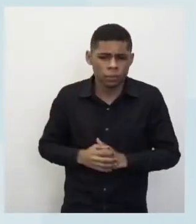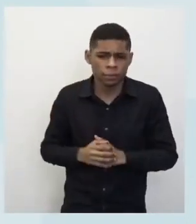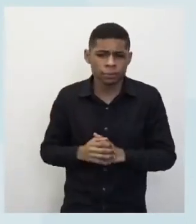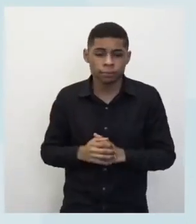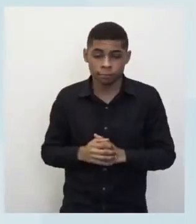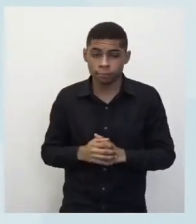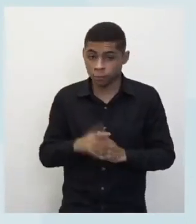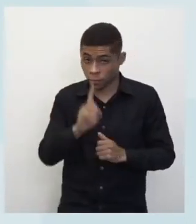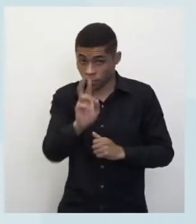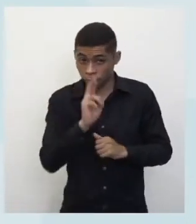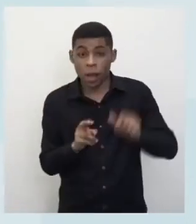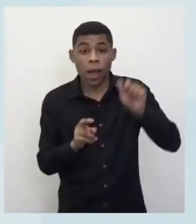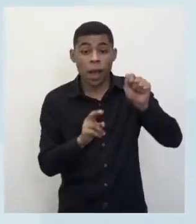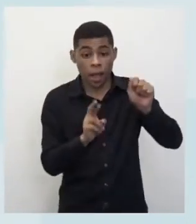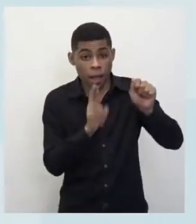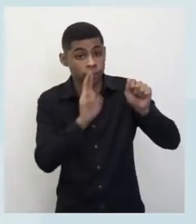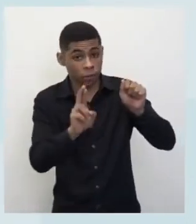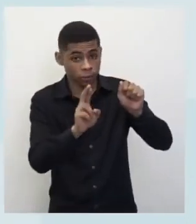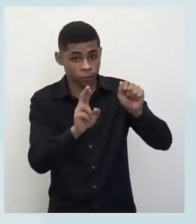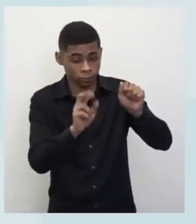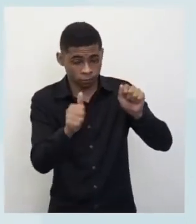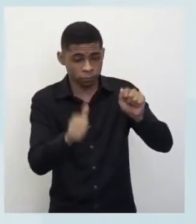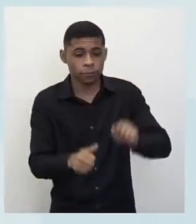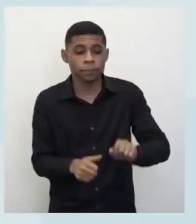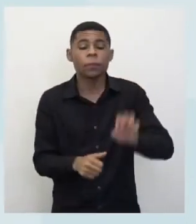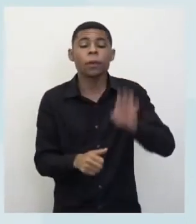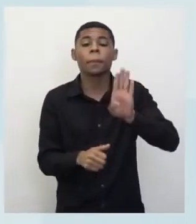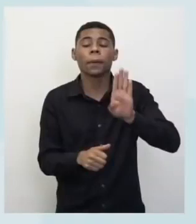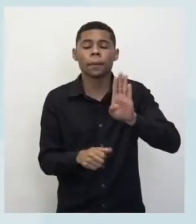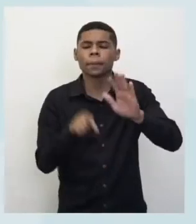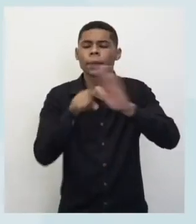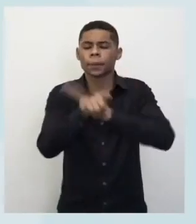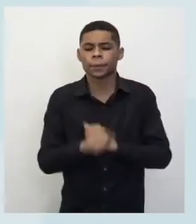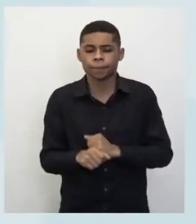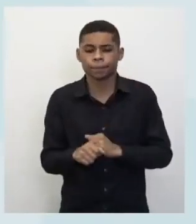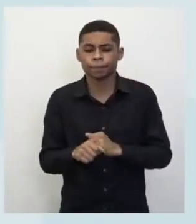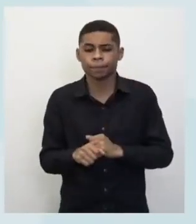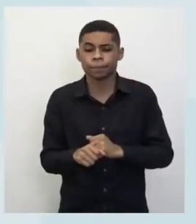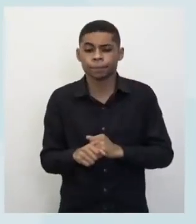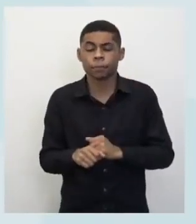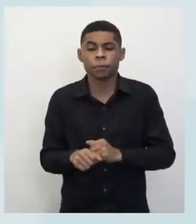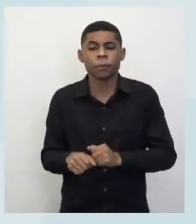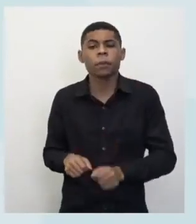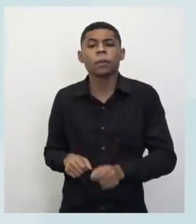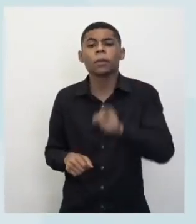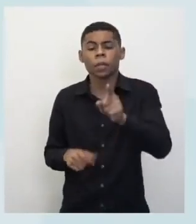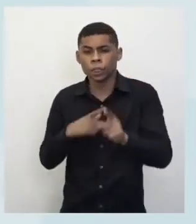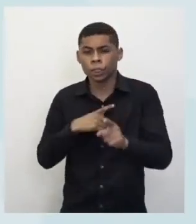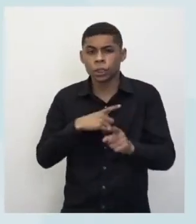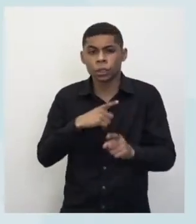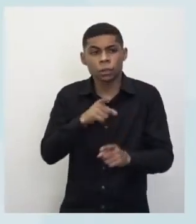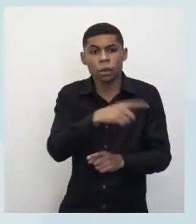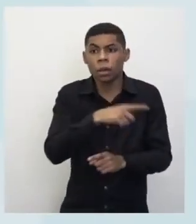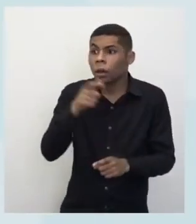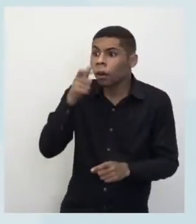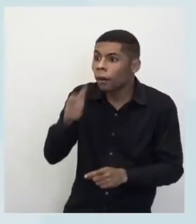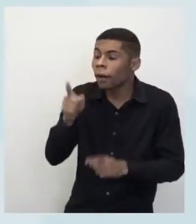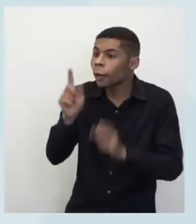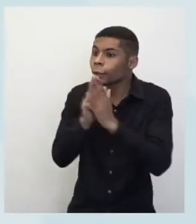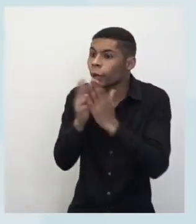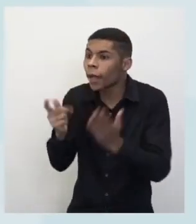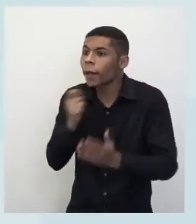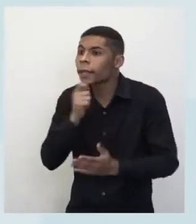a letra A e a resposta. Letra B. Na sua opinião, que fato despertou o interesse do jornal em realizar